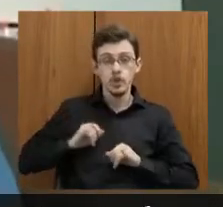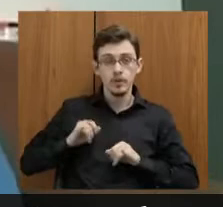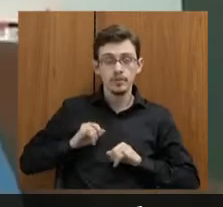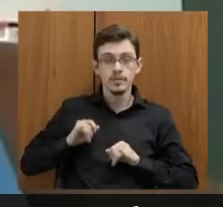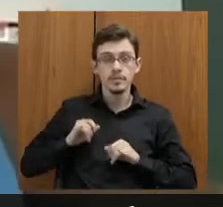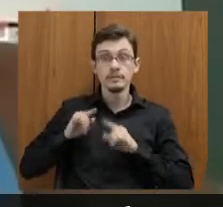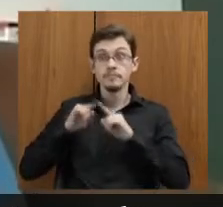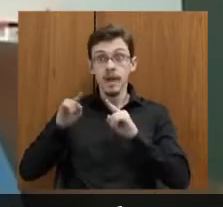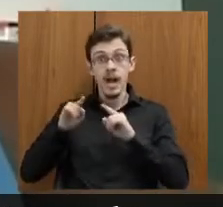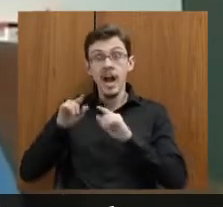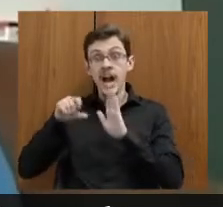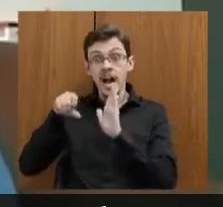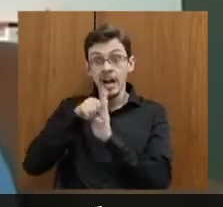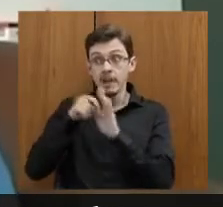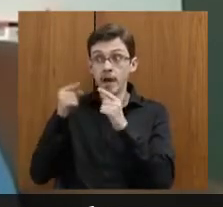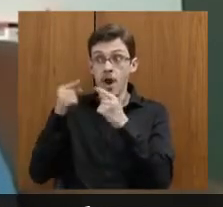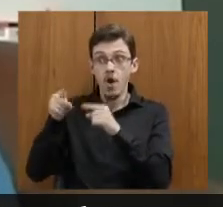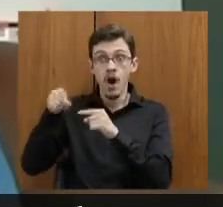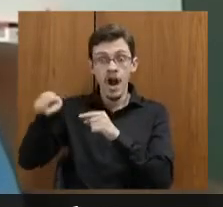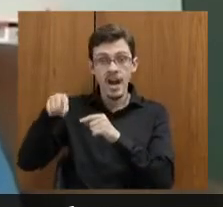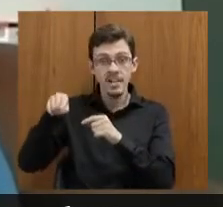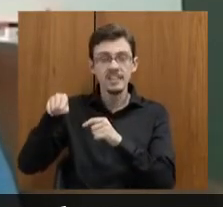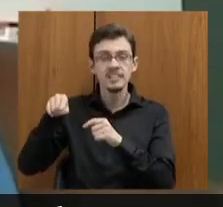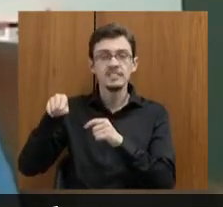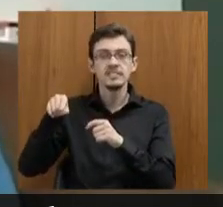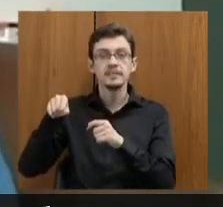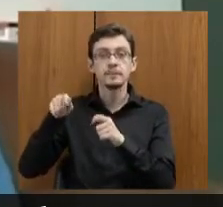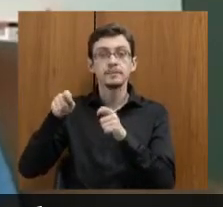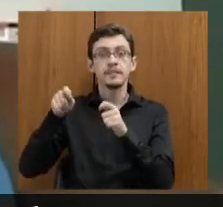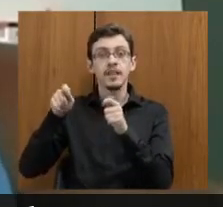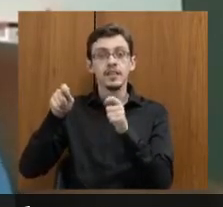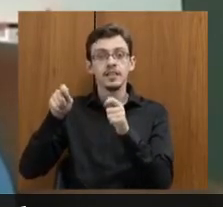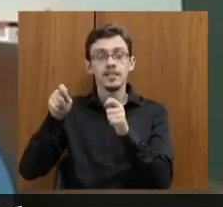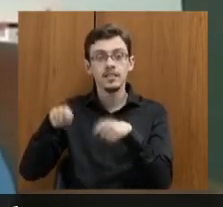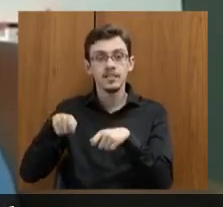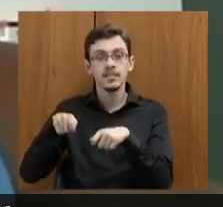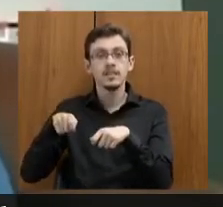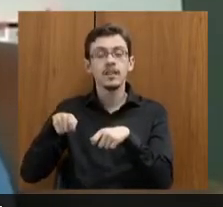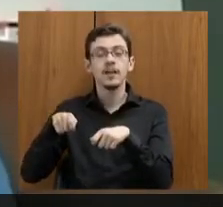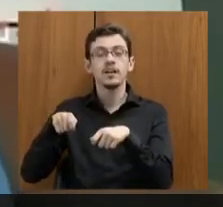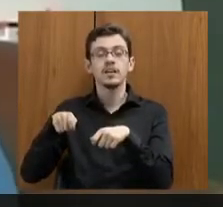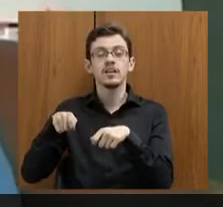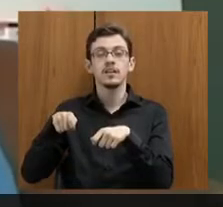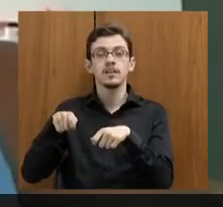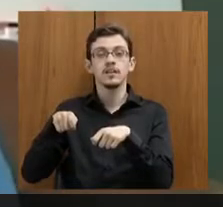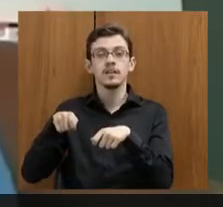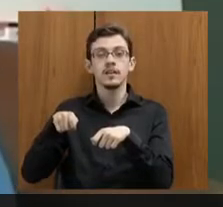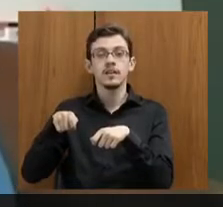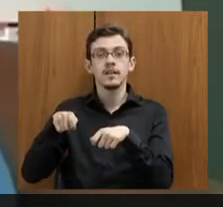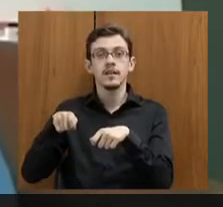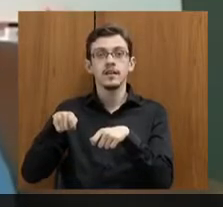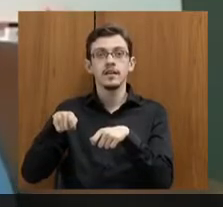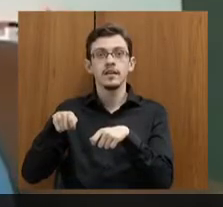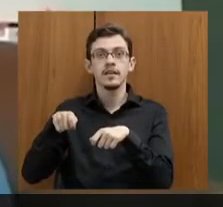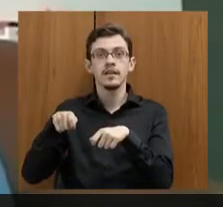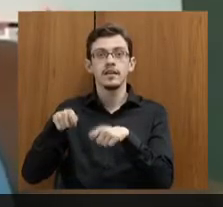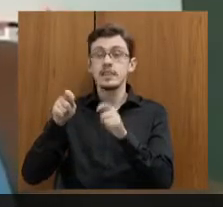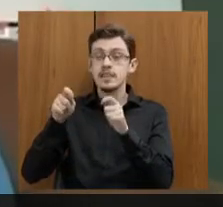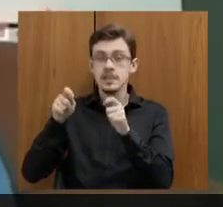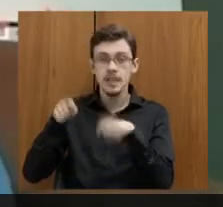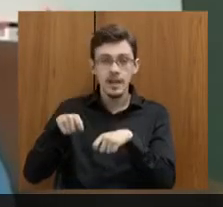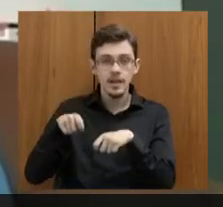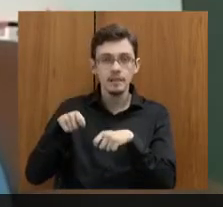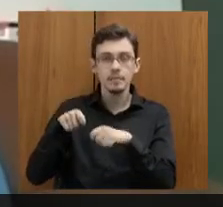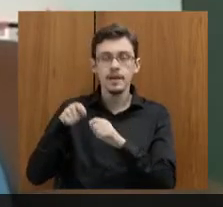aparentemente pode a ideia de uma facilitação encurtamento do caminho para acessar essa entidade esta